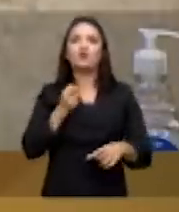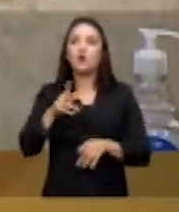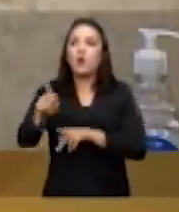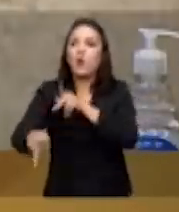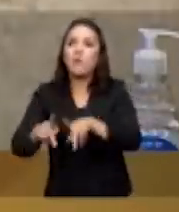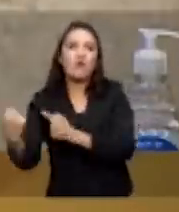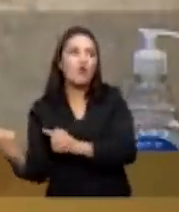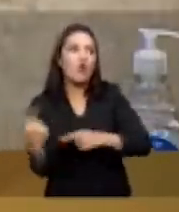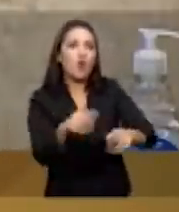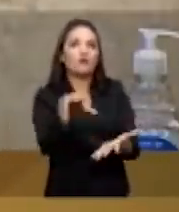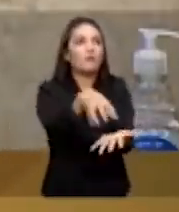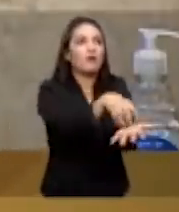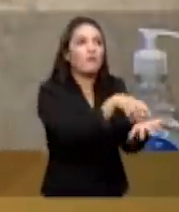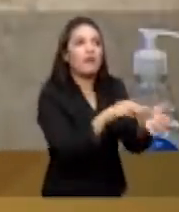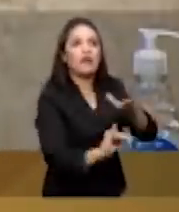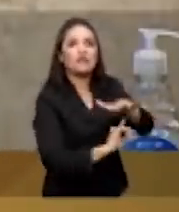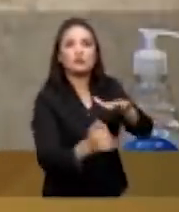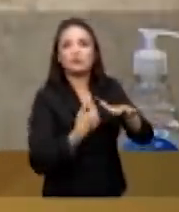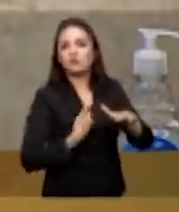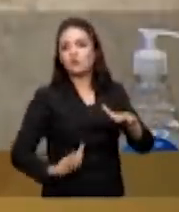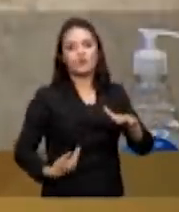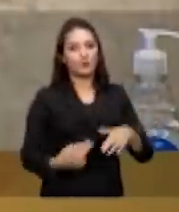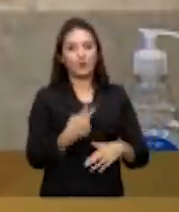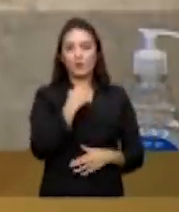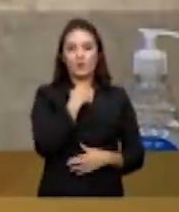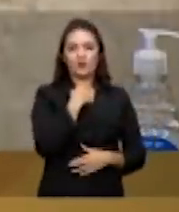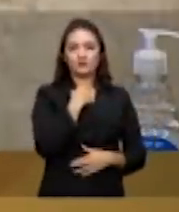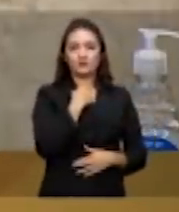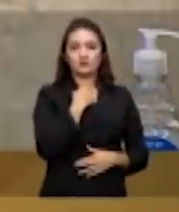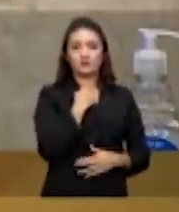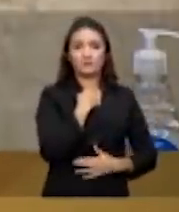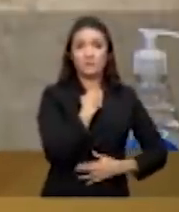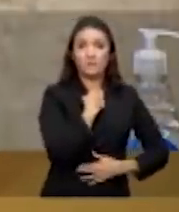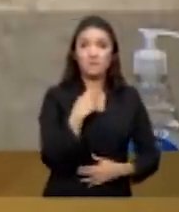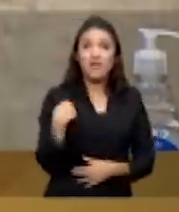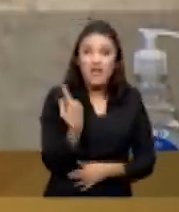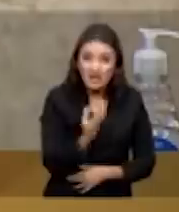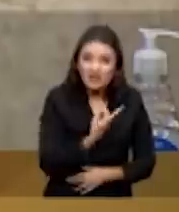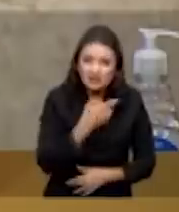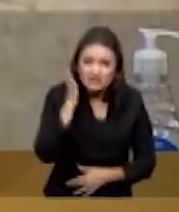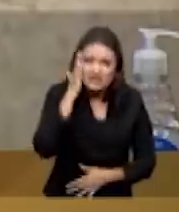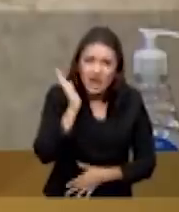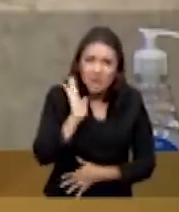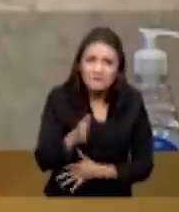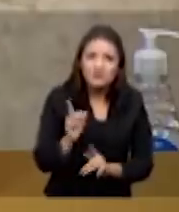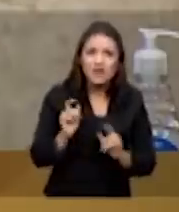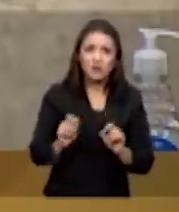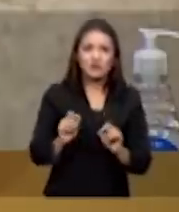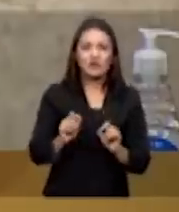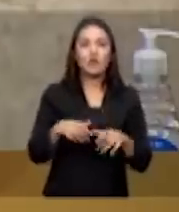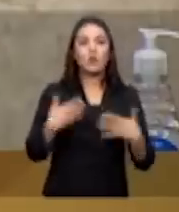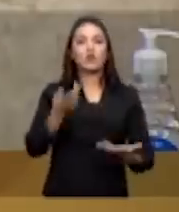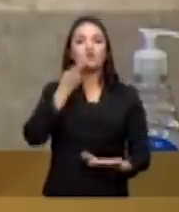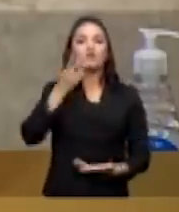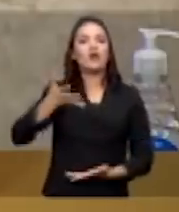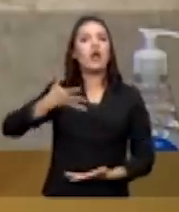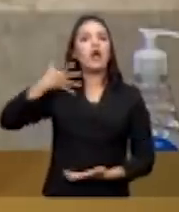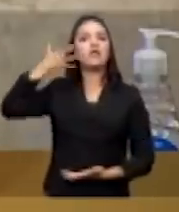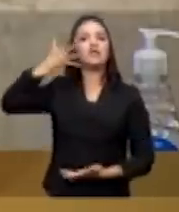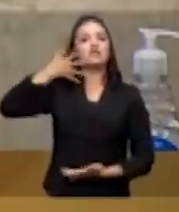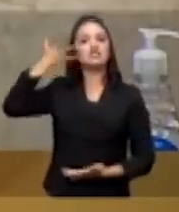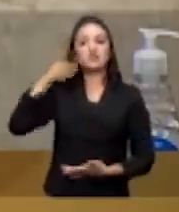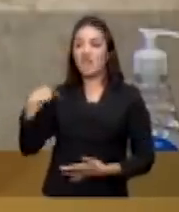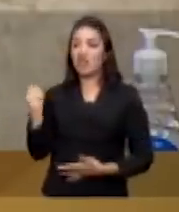instituições. Todos sabemos que quem promove o discurso do nós contra